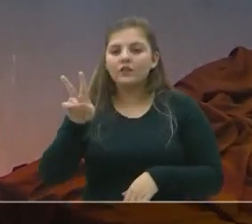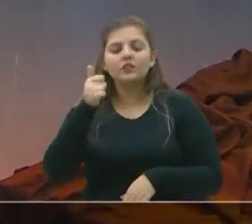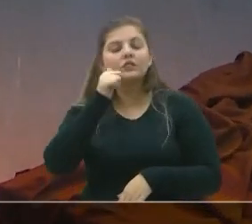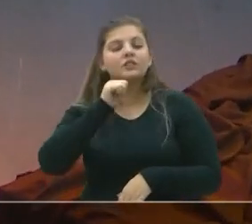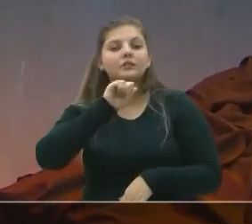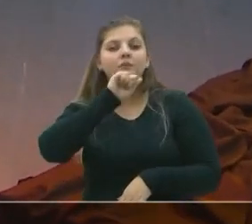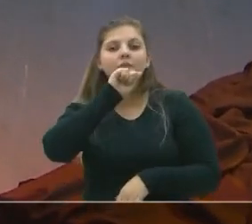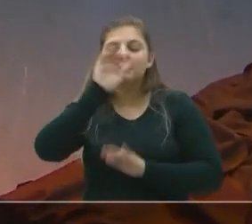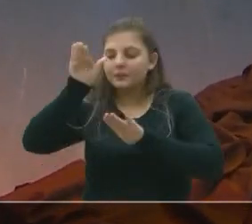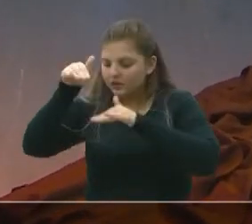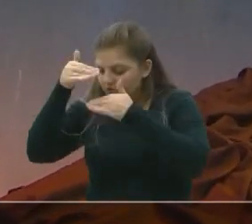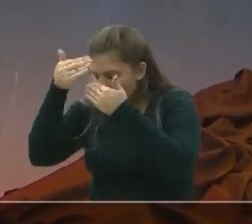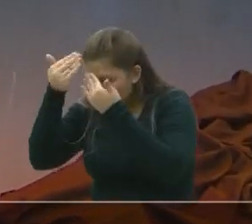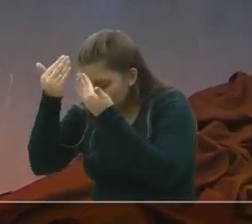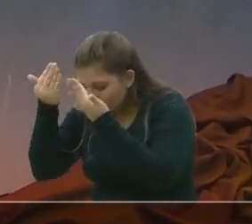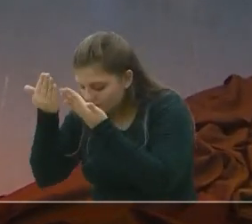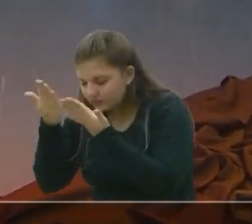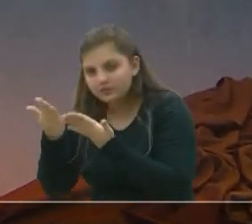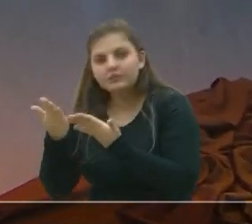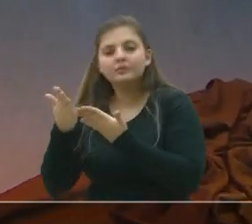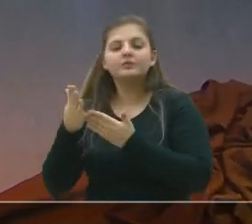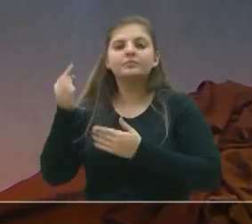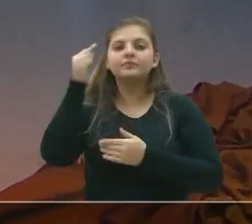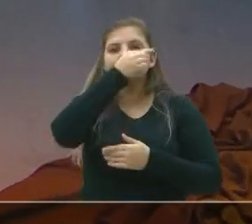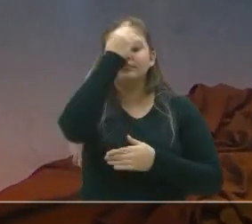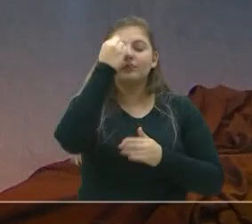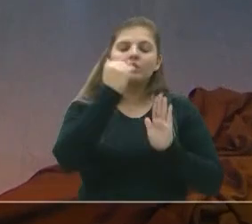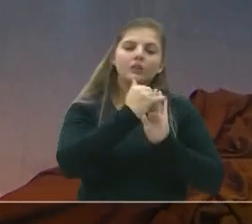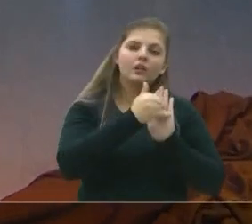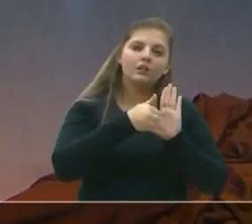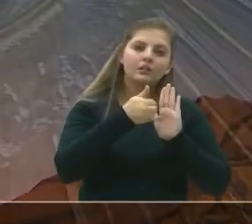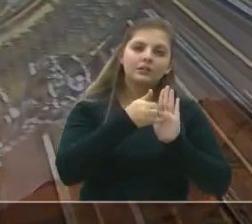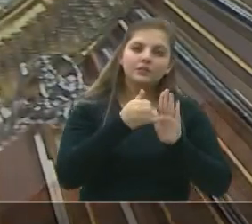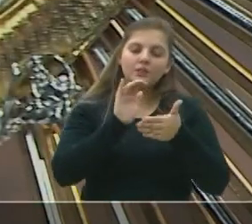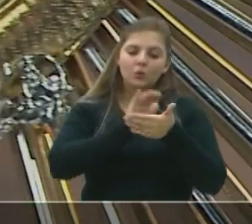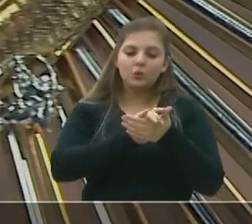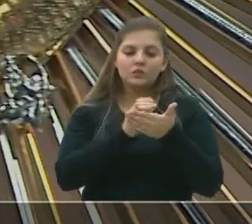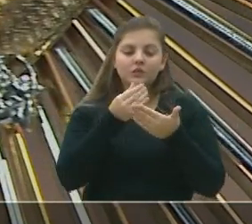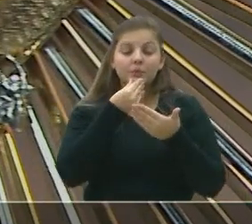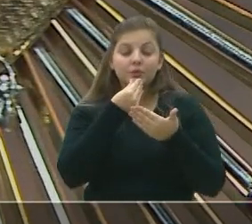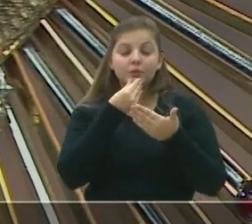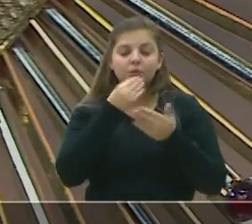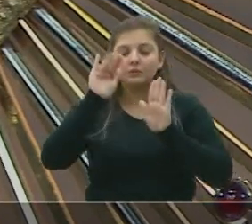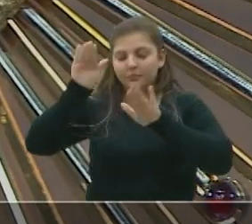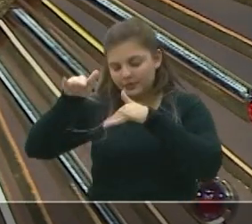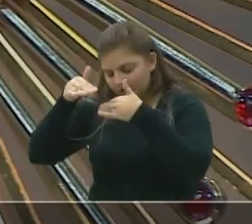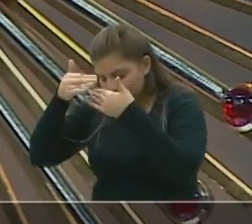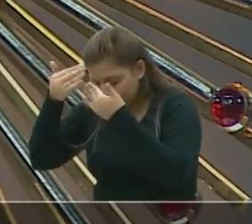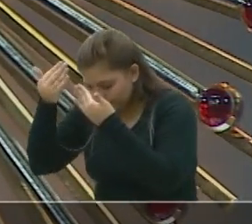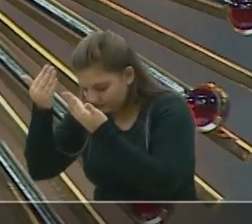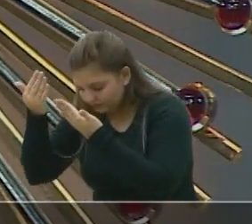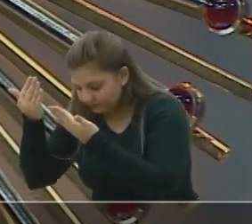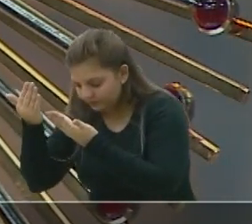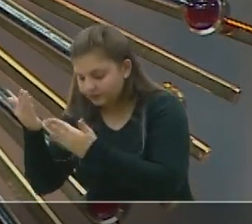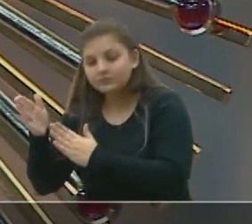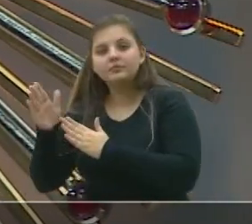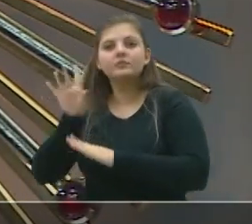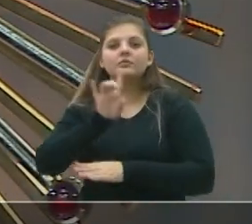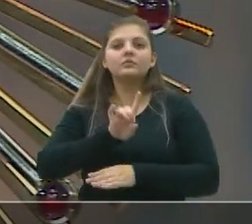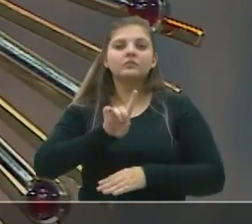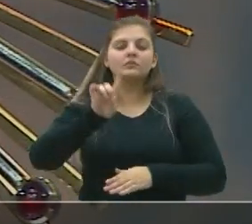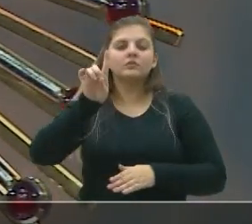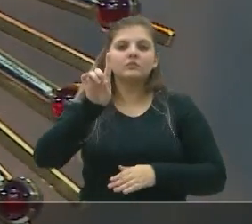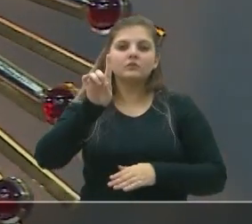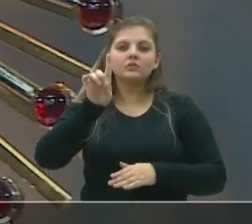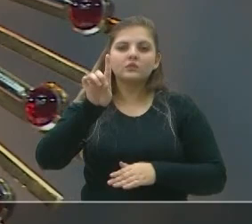Mãe. Bendito seja São José, seu castíssimo esposo. Bendito seja Deus